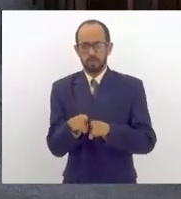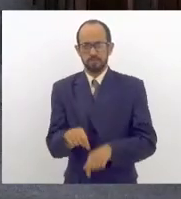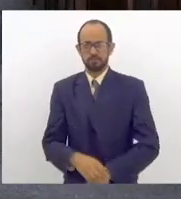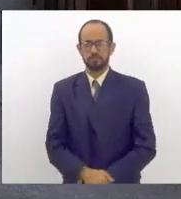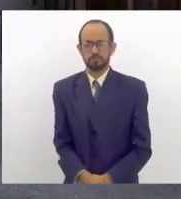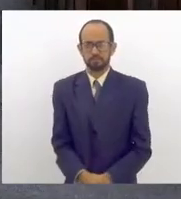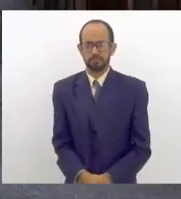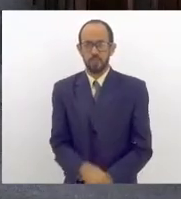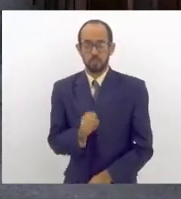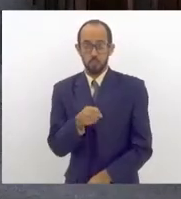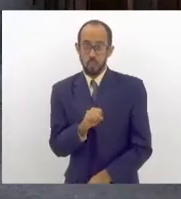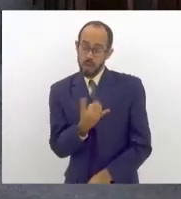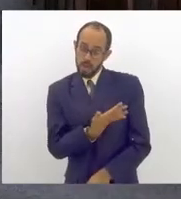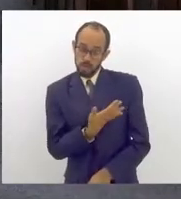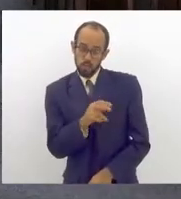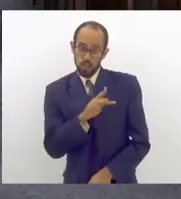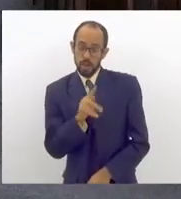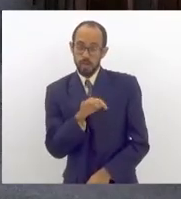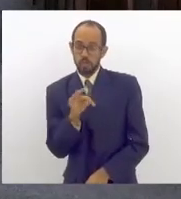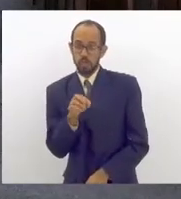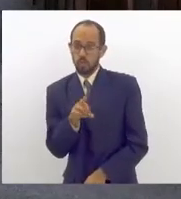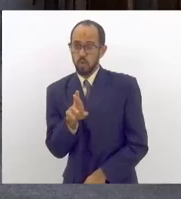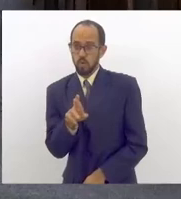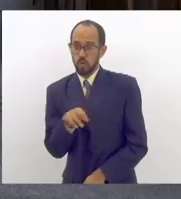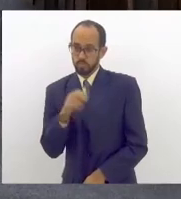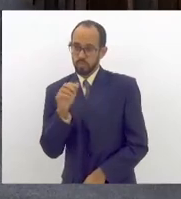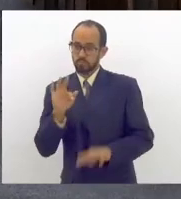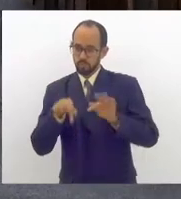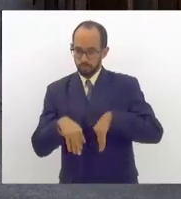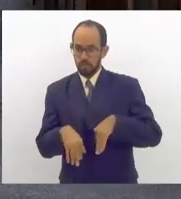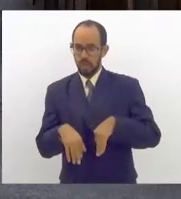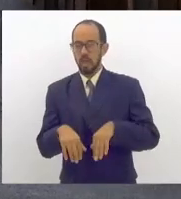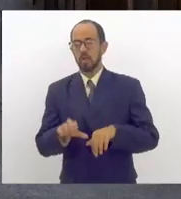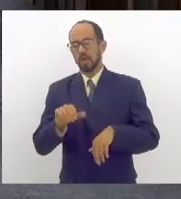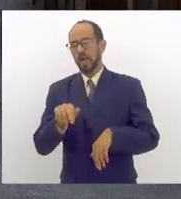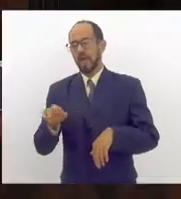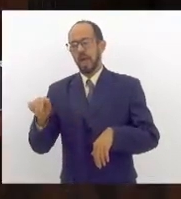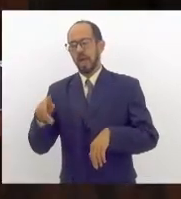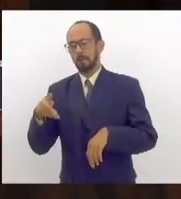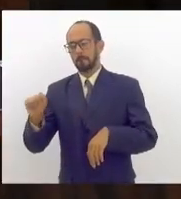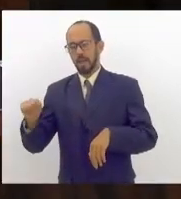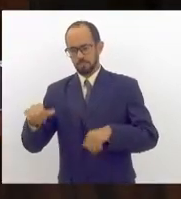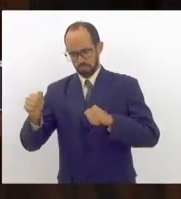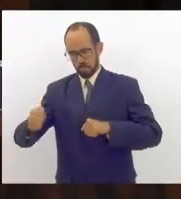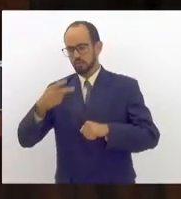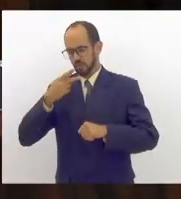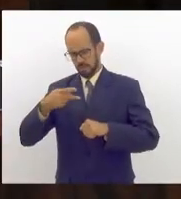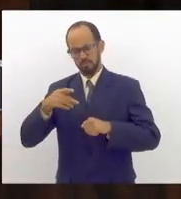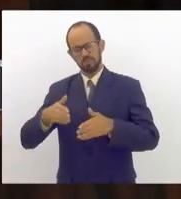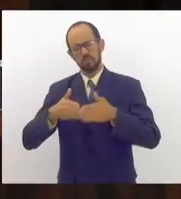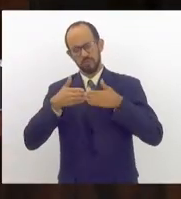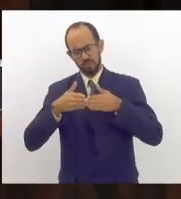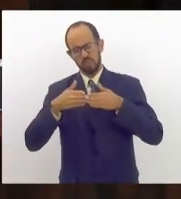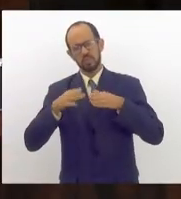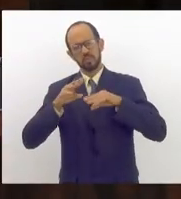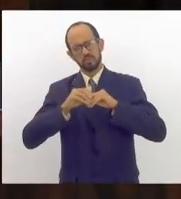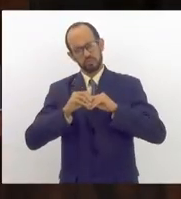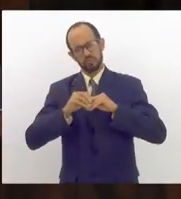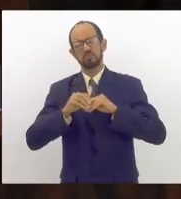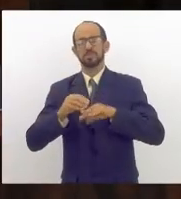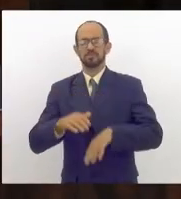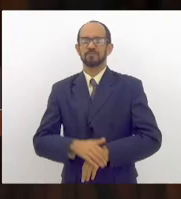então quando o Heitor terminar carrapa imediatamente vou pedir objetividade dos companheiros